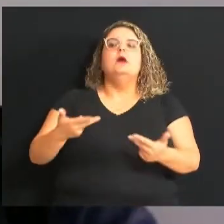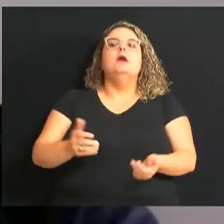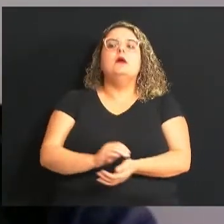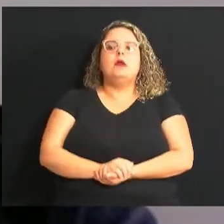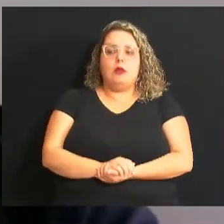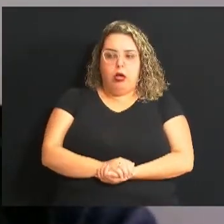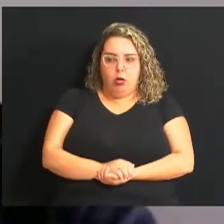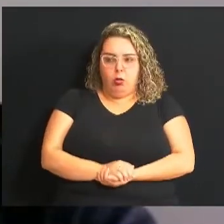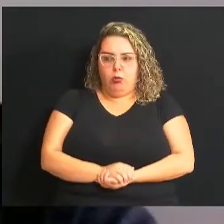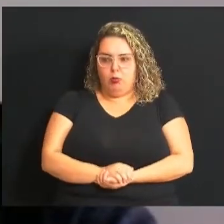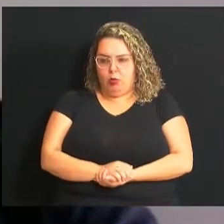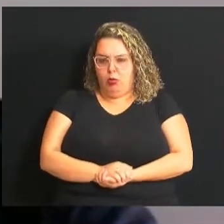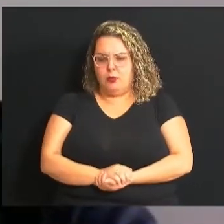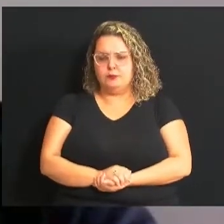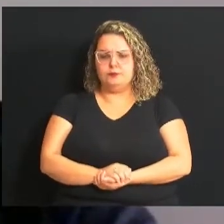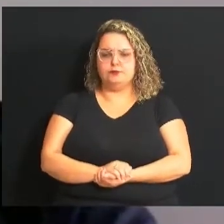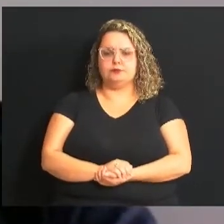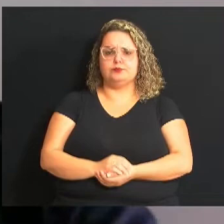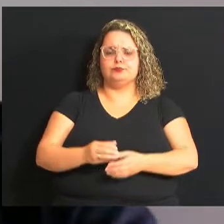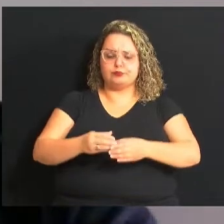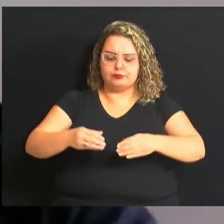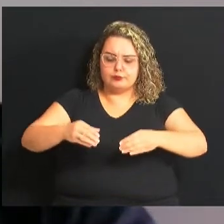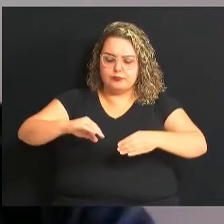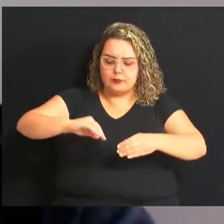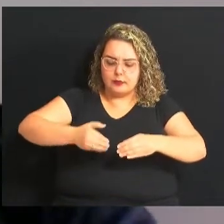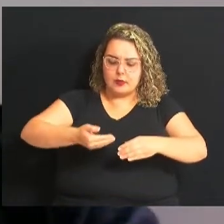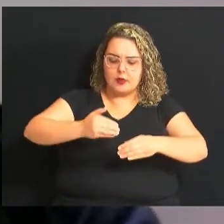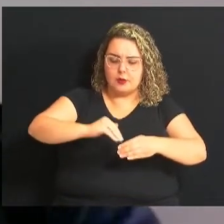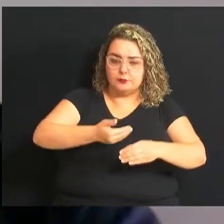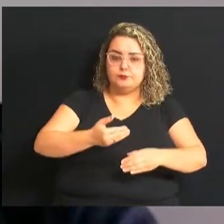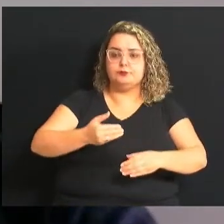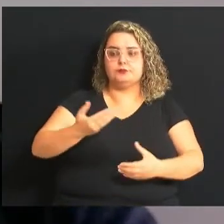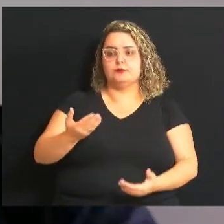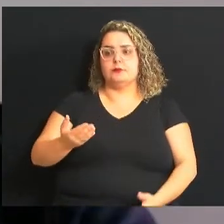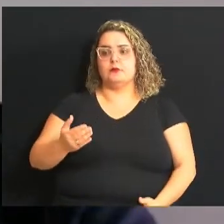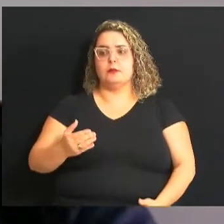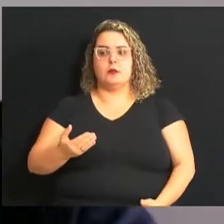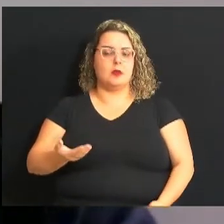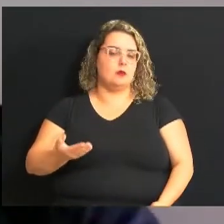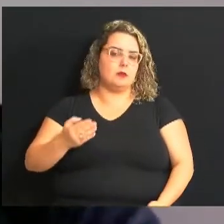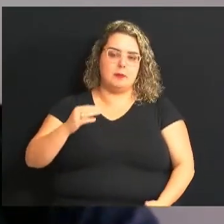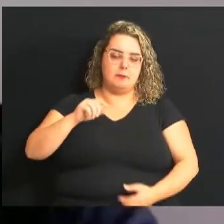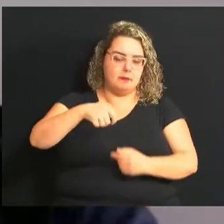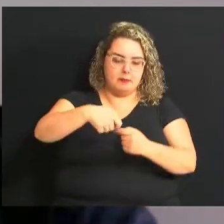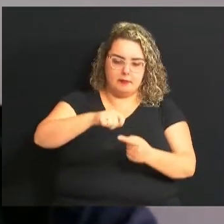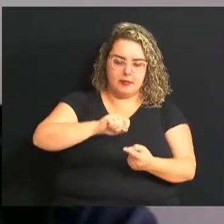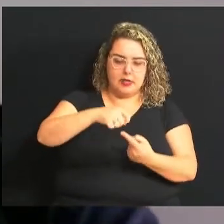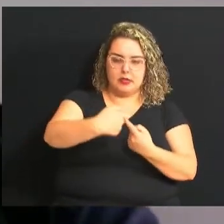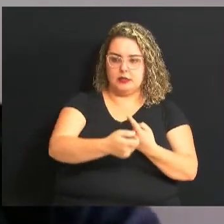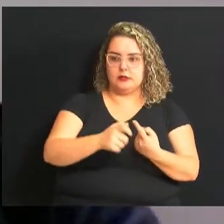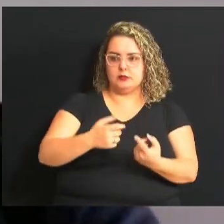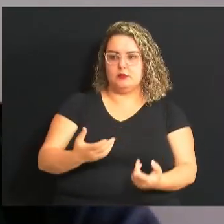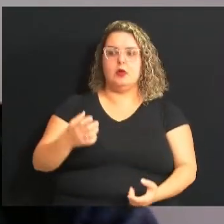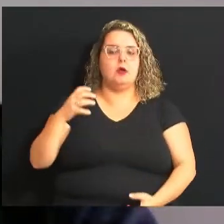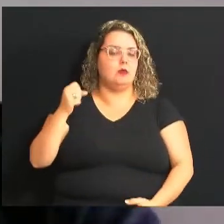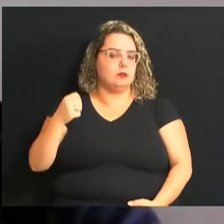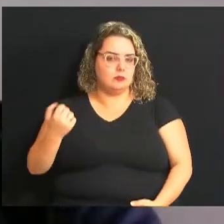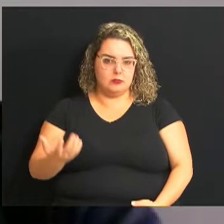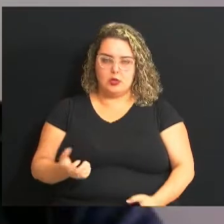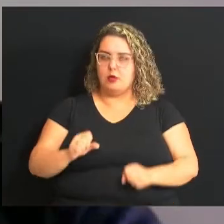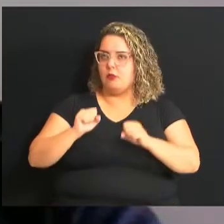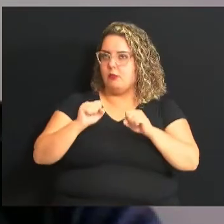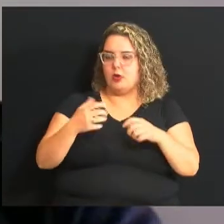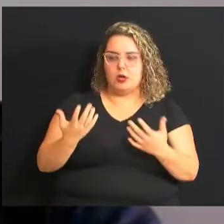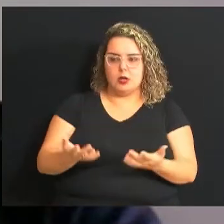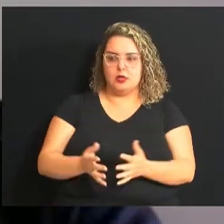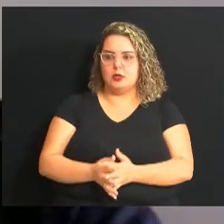pode ser um mamão, uma banana, é bem relativo, vai de pessoa para pessoa, tá? Uma fonte proteica, pode vir do leite, pode vir